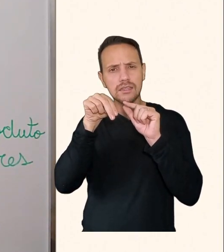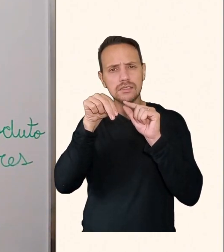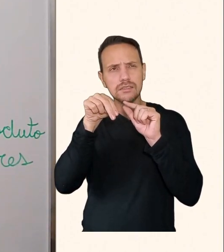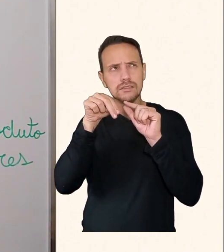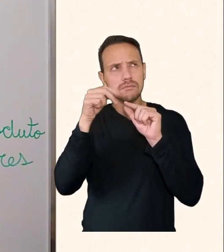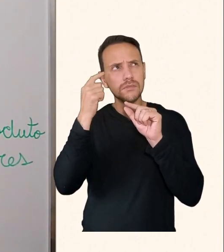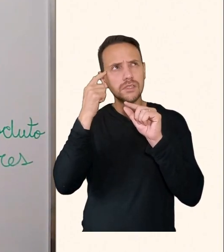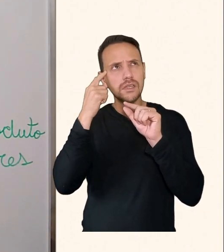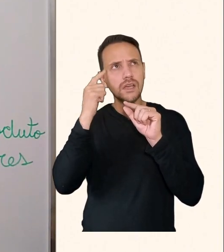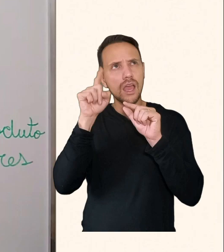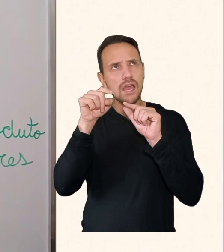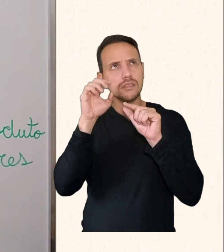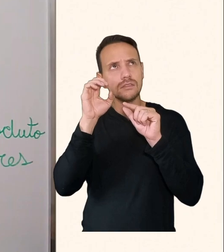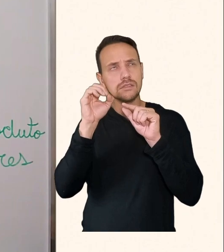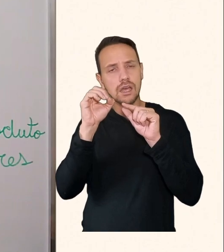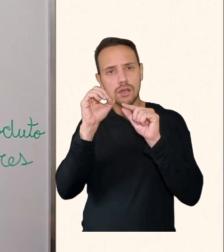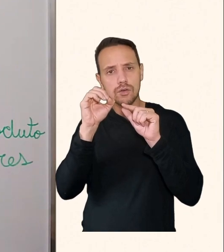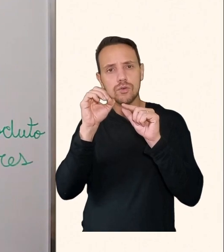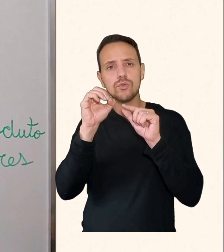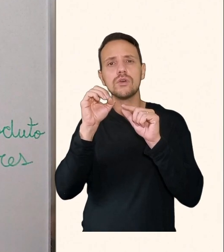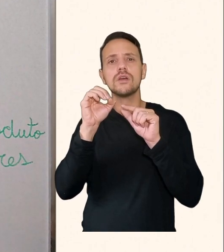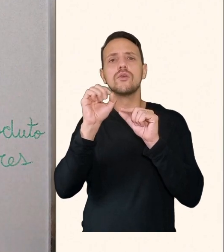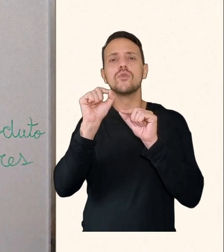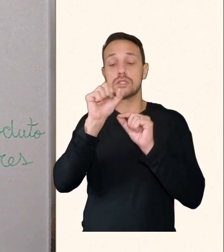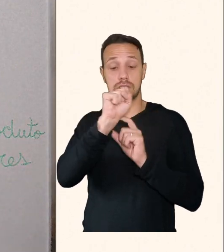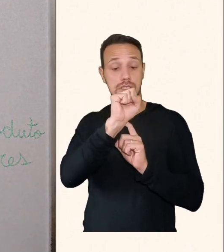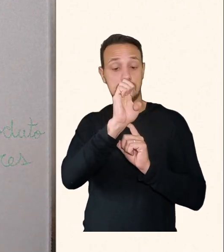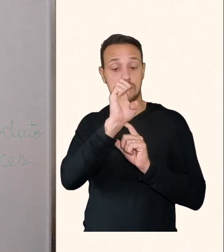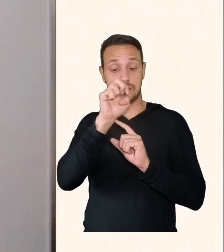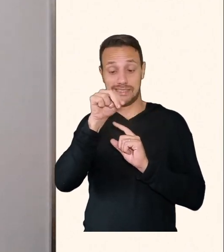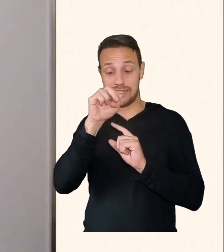Beleza? Vamos completar a nossa tabelinha aqui então?